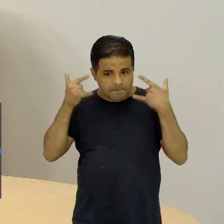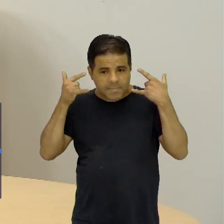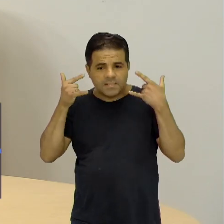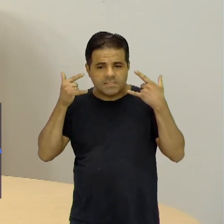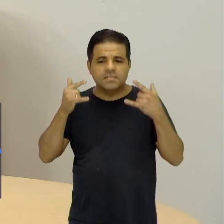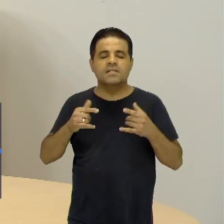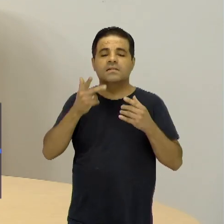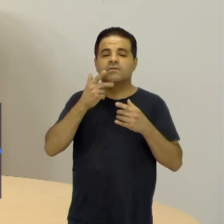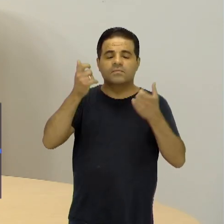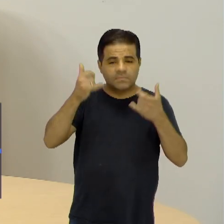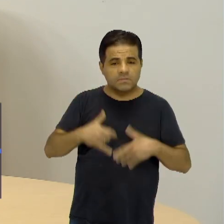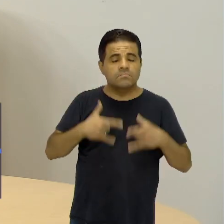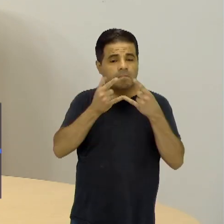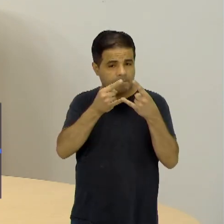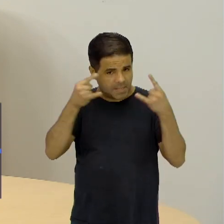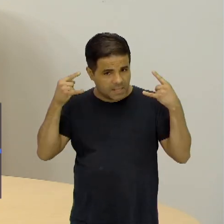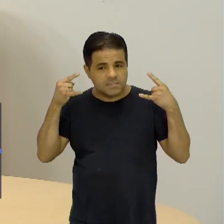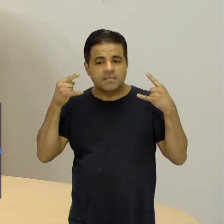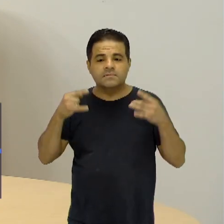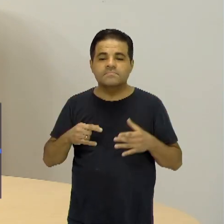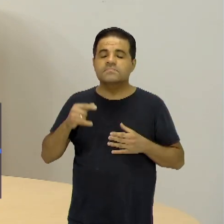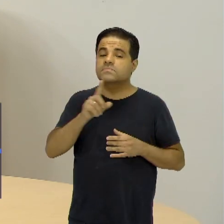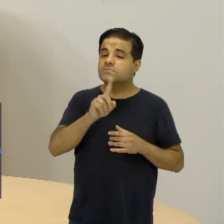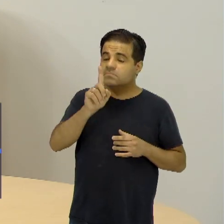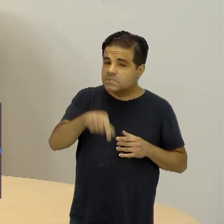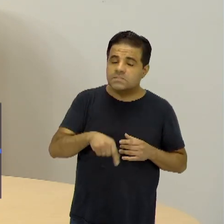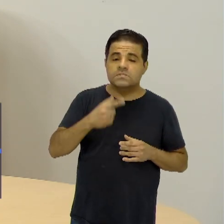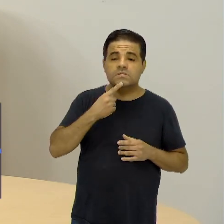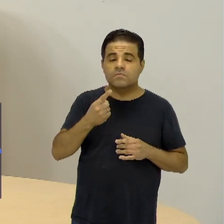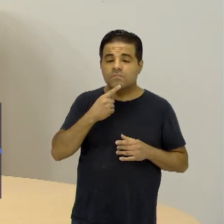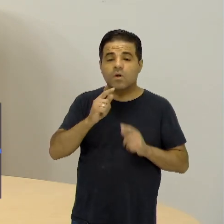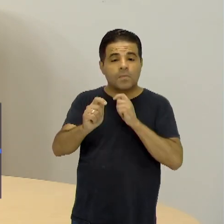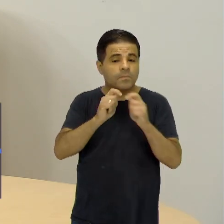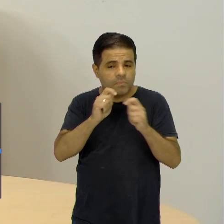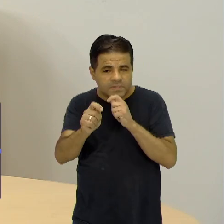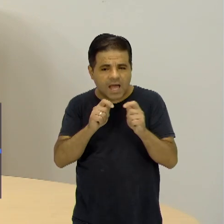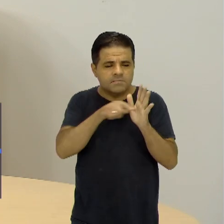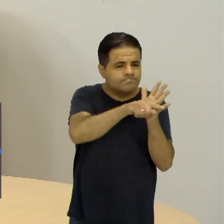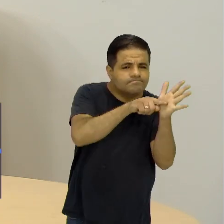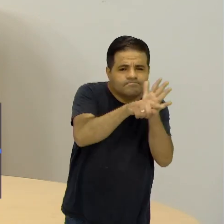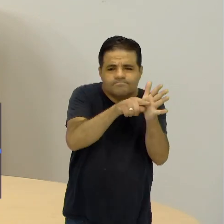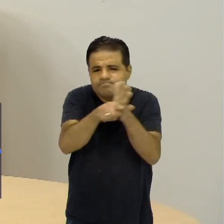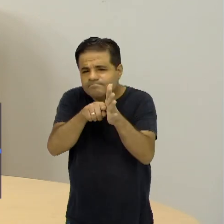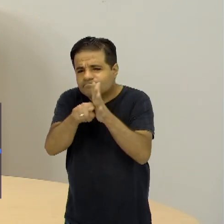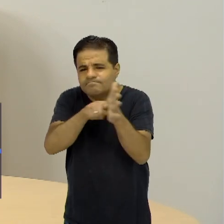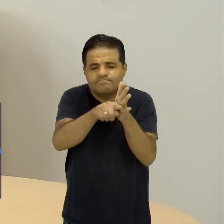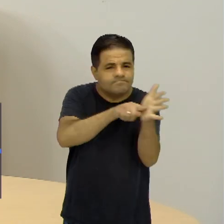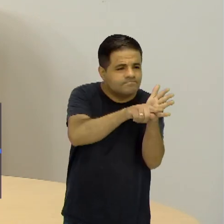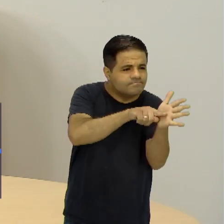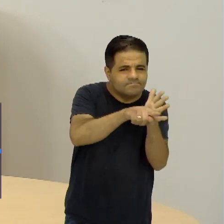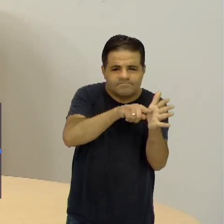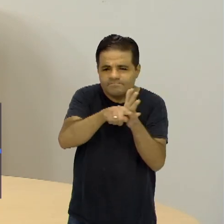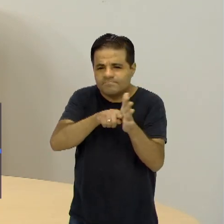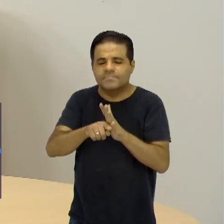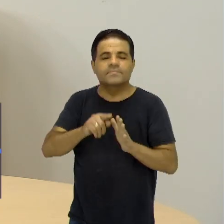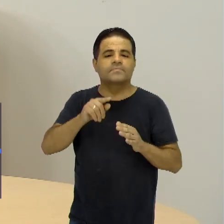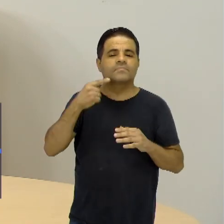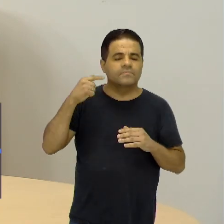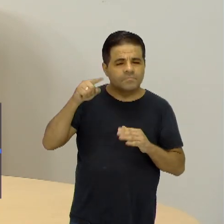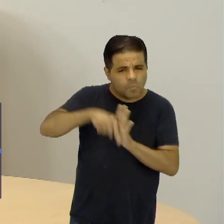estava falando de máscara, isso mesmo, tem a ver com máscaras. Só que a gente vai fazer uma reportagem, uma investigação. A gente vai